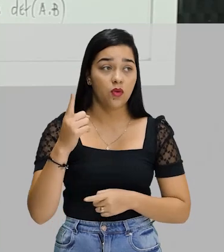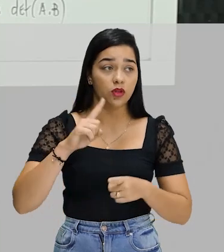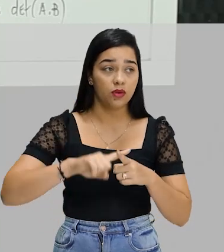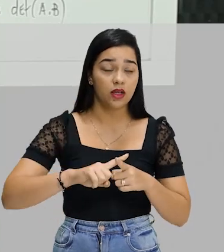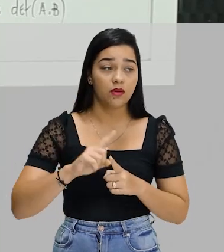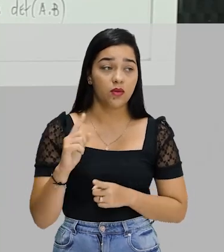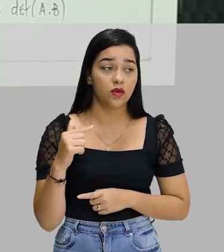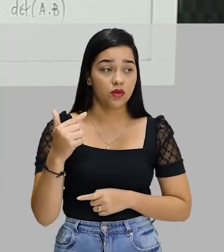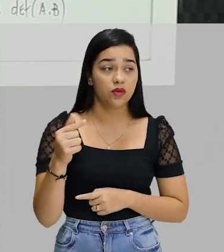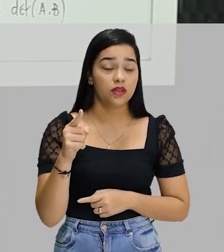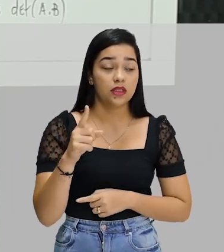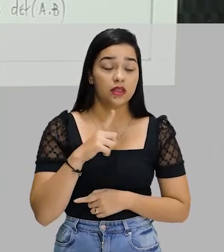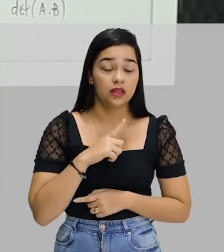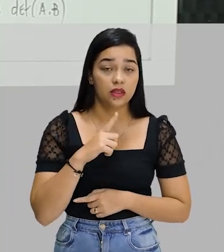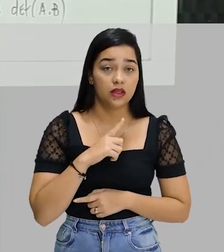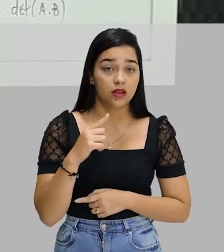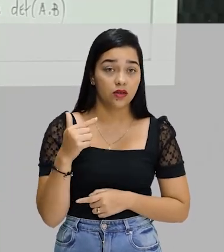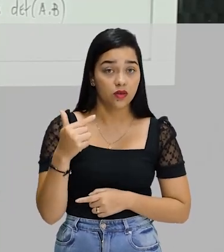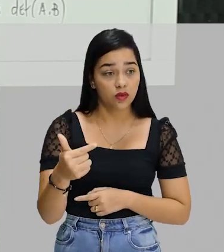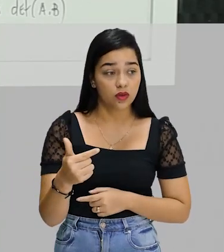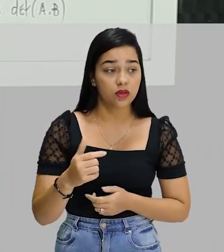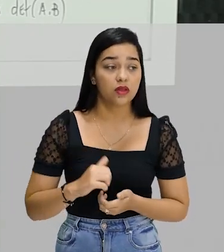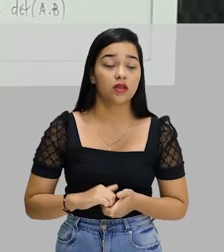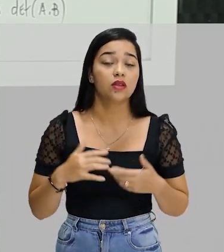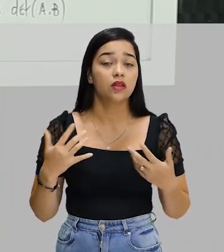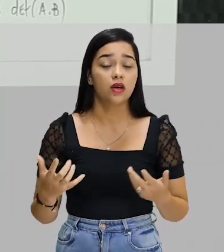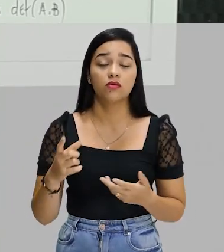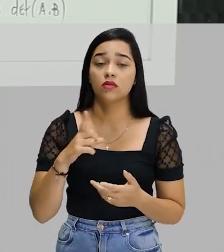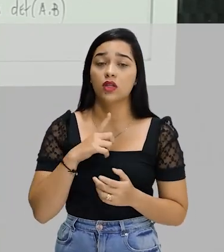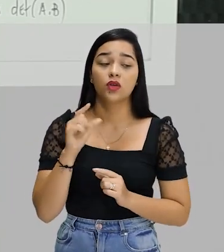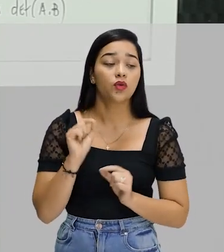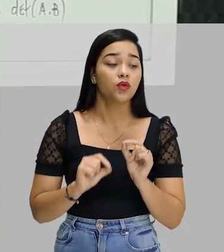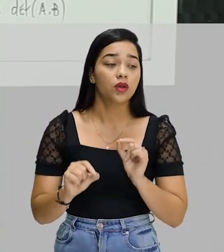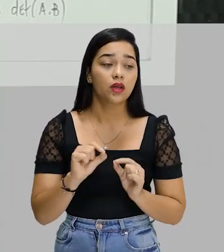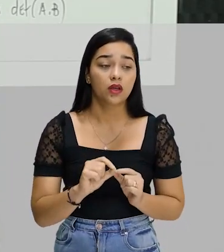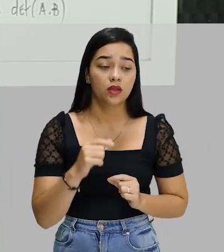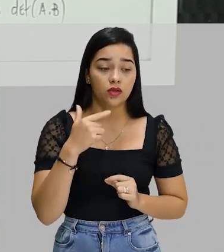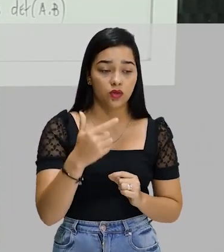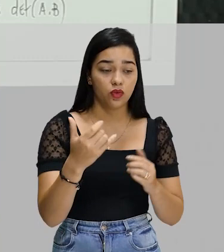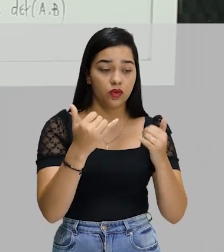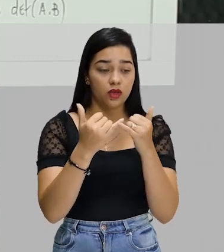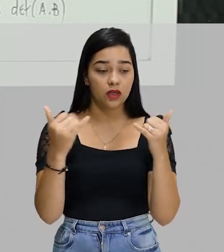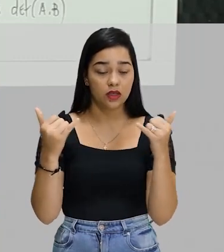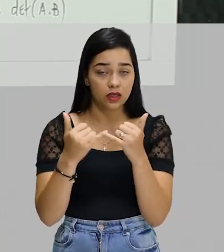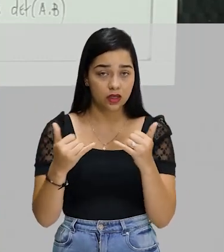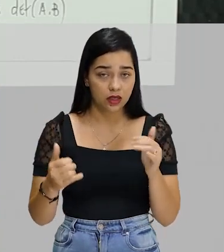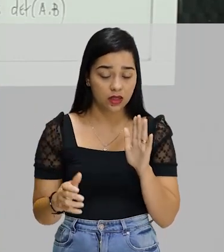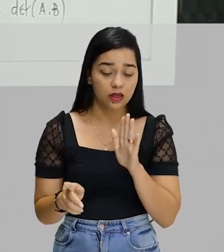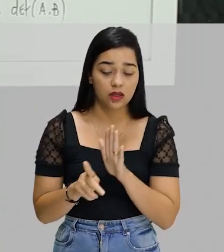por 2, você tem 2. Então, o que você tem aqui? Duas linhas que são